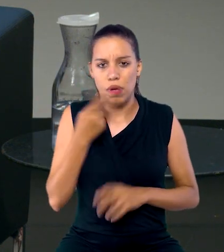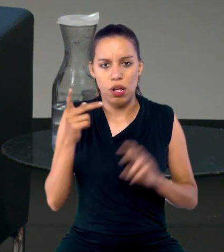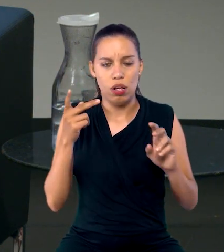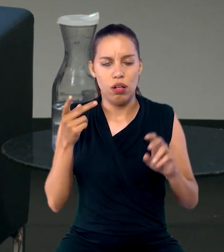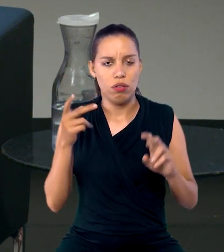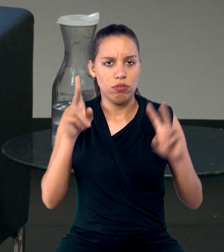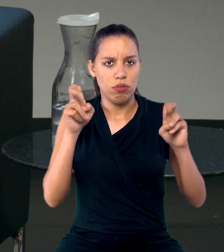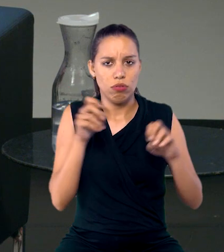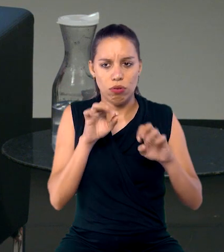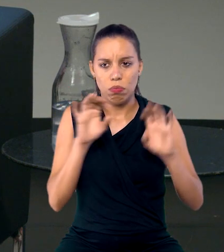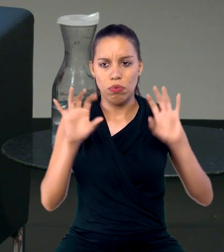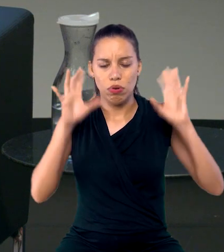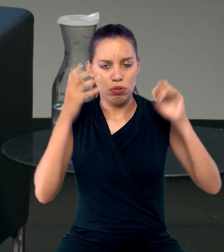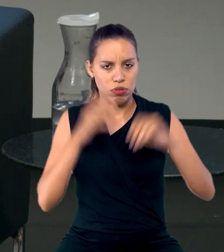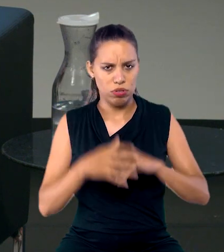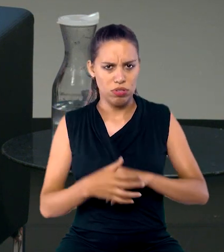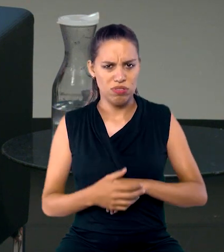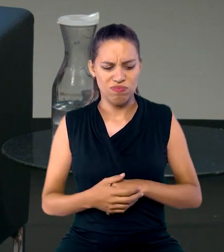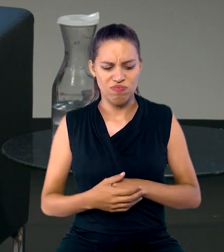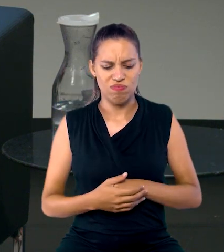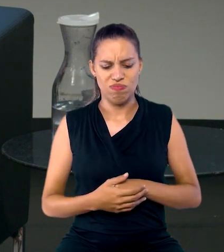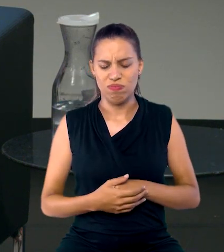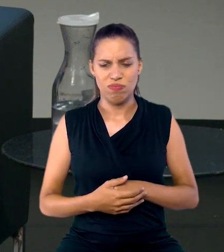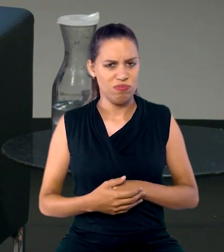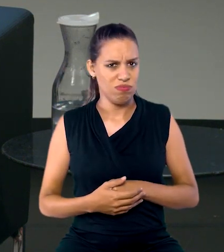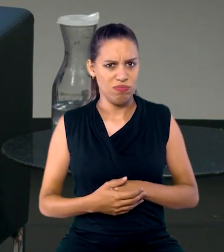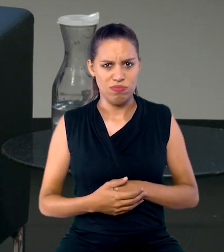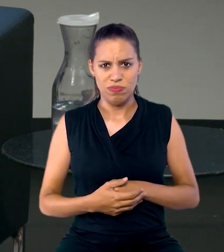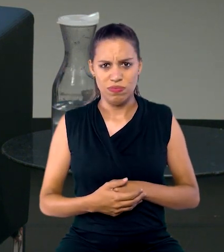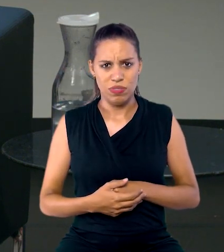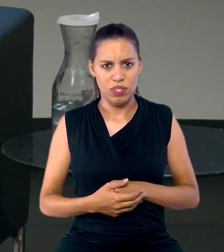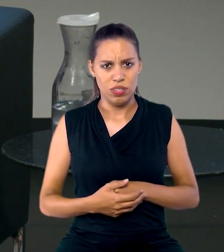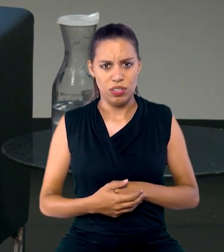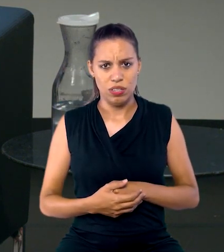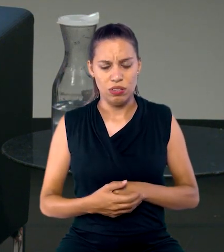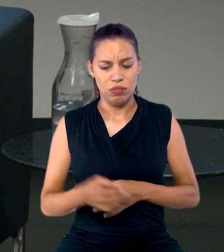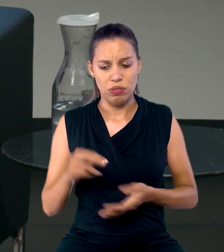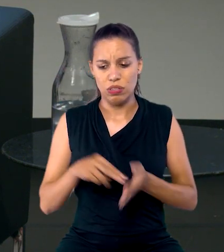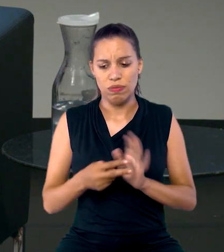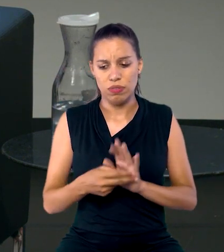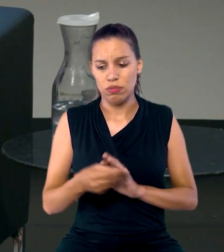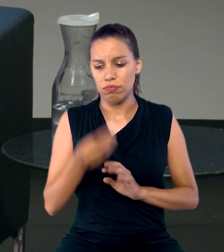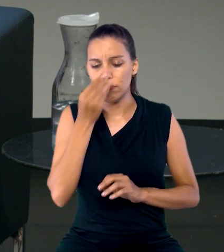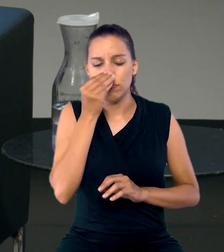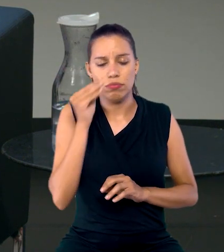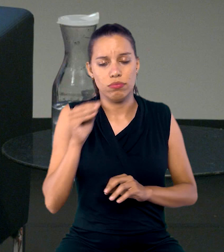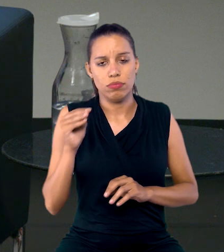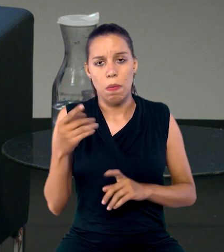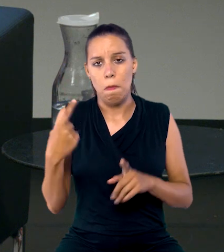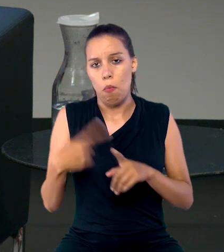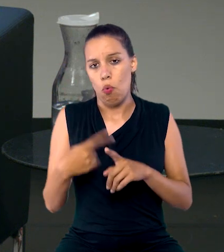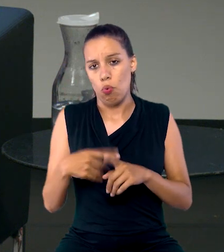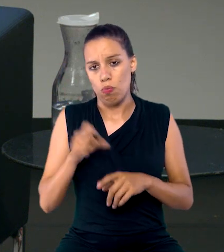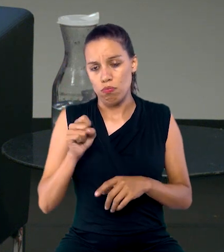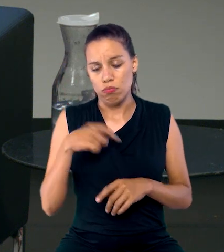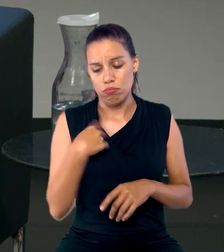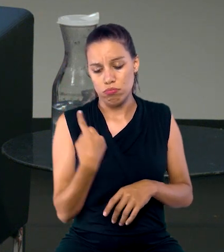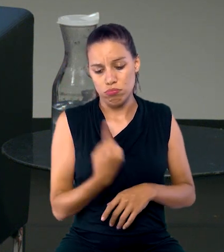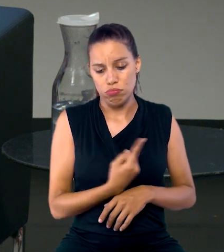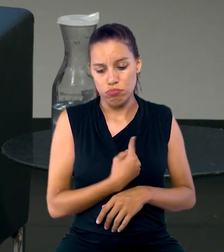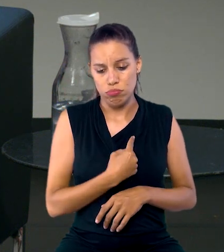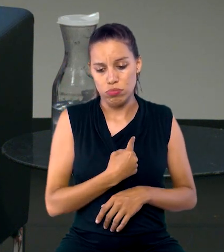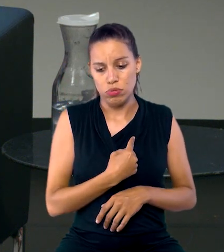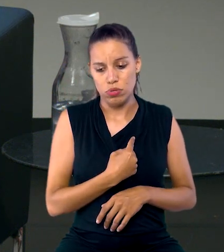as lideranças indígenas falam. Isso não basta, isso não te faz da gente um não negacionista. Porque se a gente